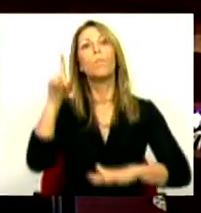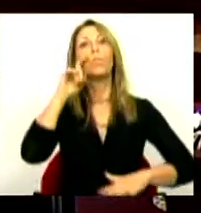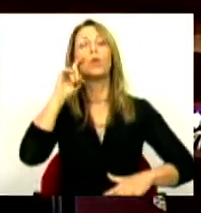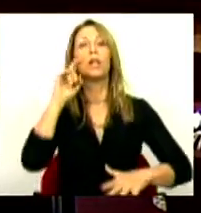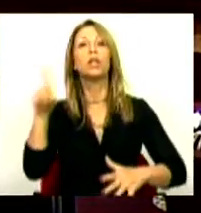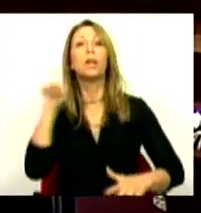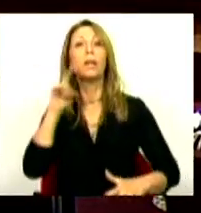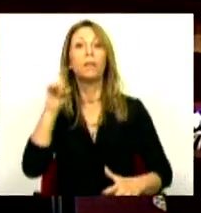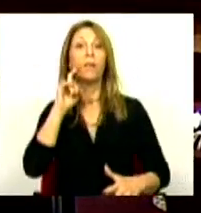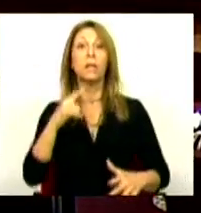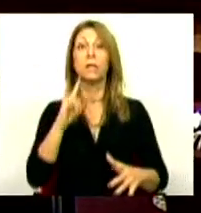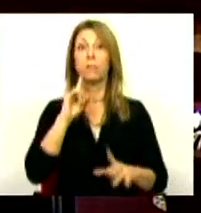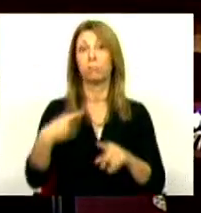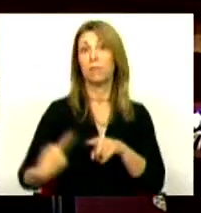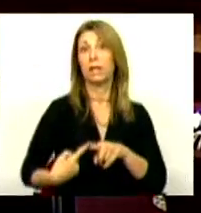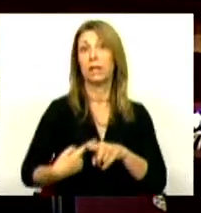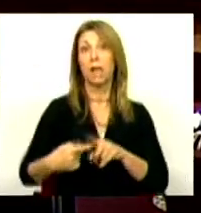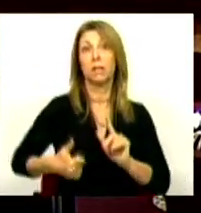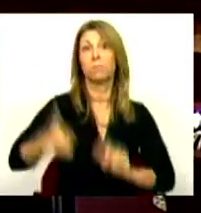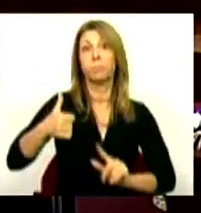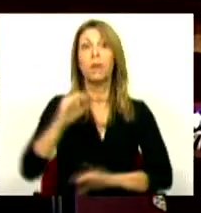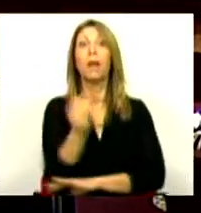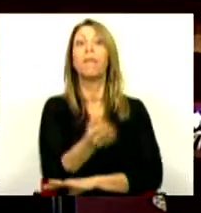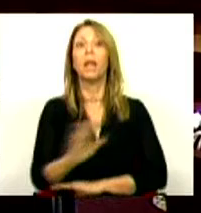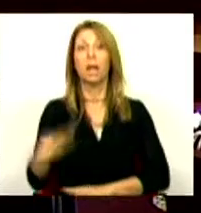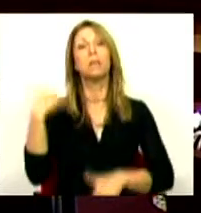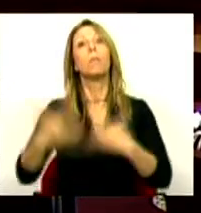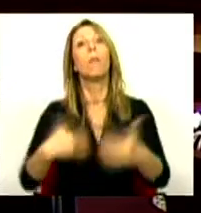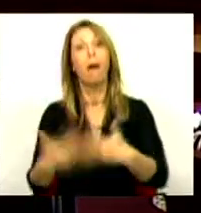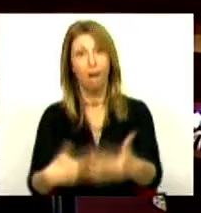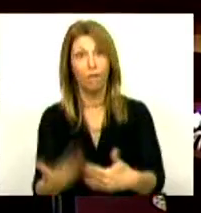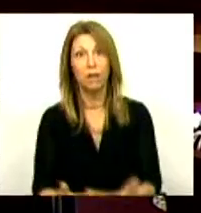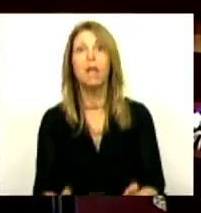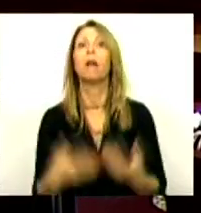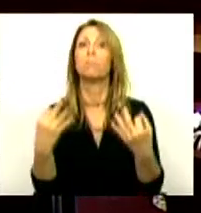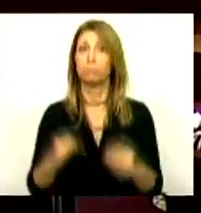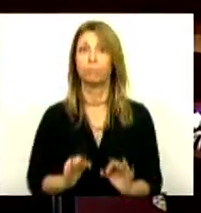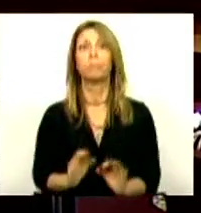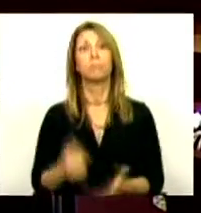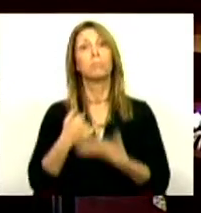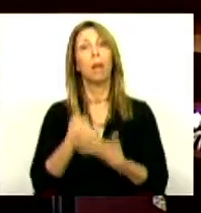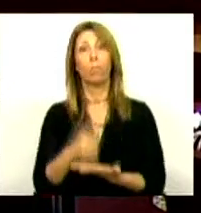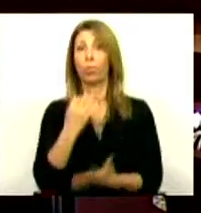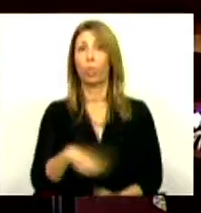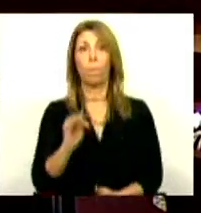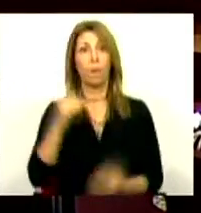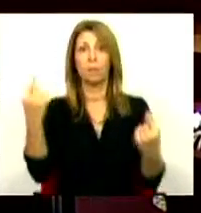de tudo, o superior interesse da criança. Para avançar, contarão sempre com o Partido Socialista. Muito obrigada.